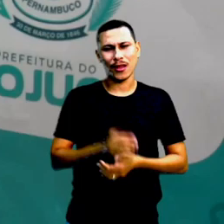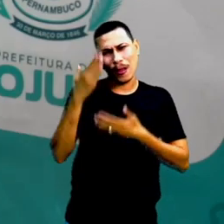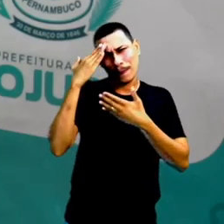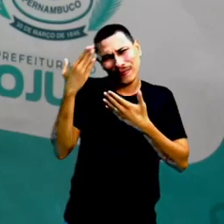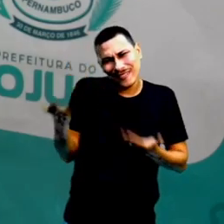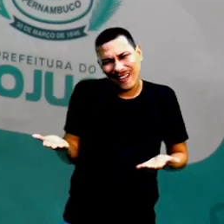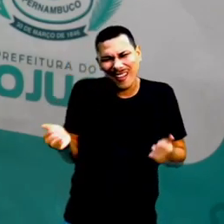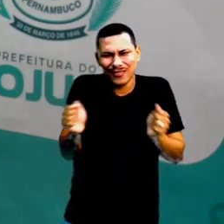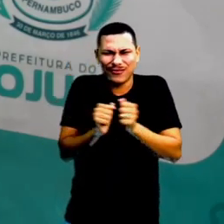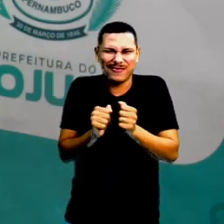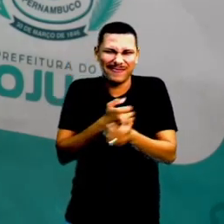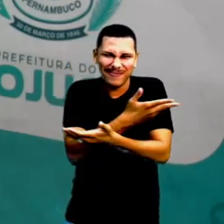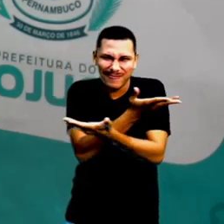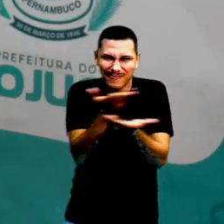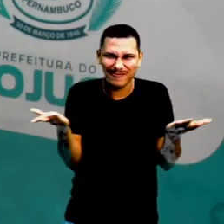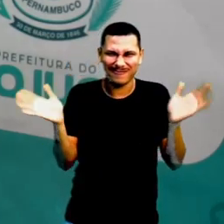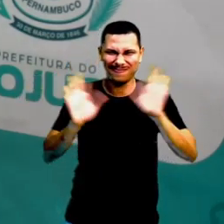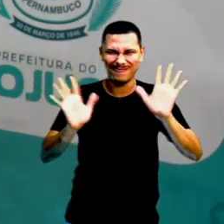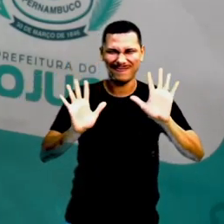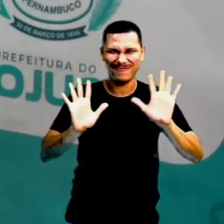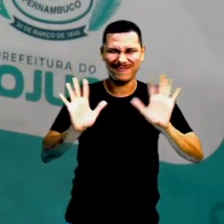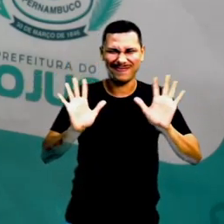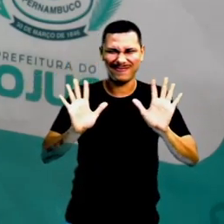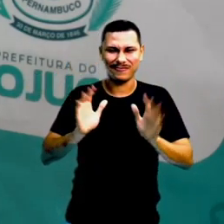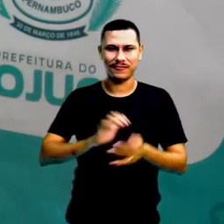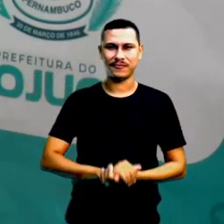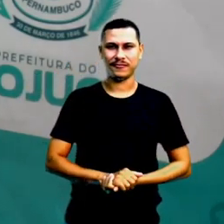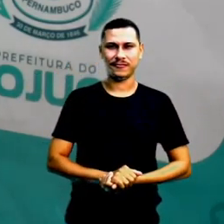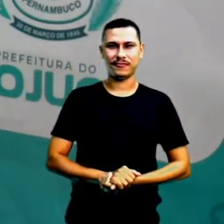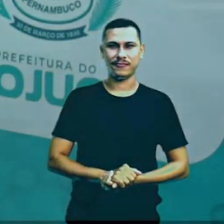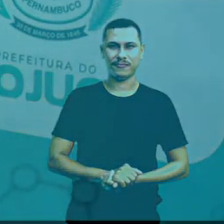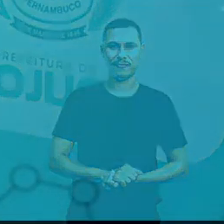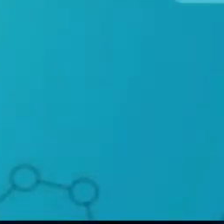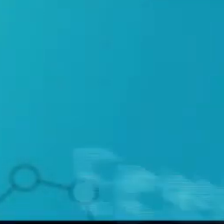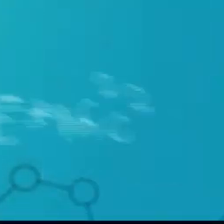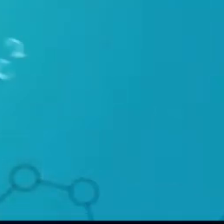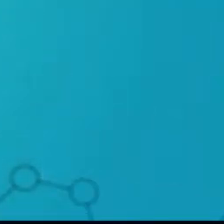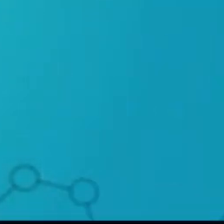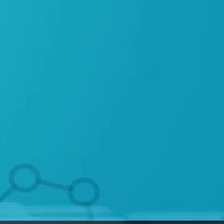Foi um prazer imenso estar com vocês. Bye bye, students!